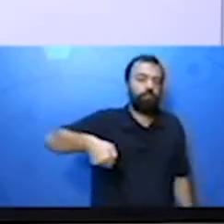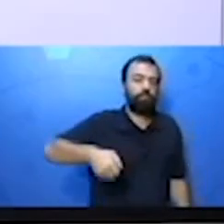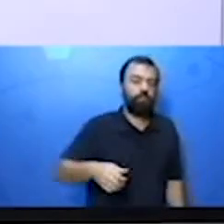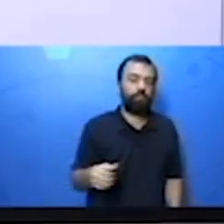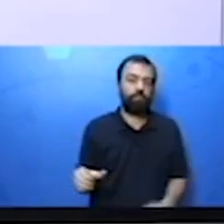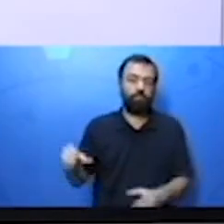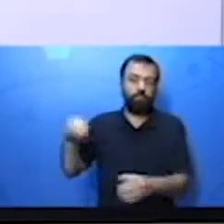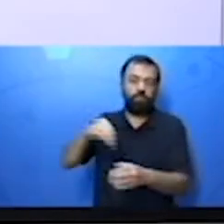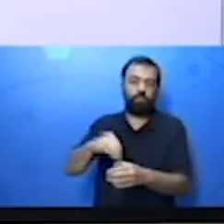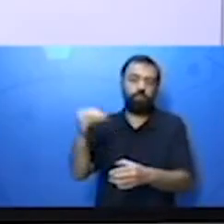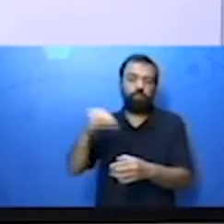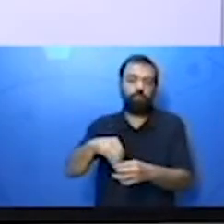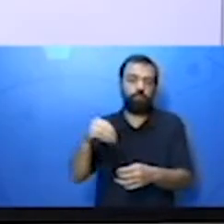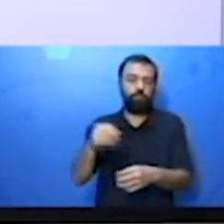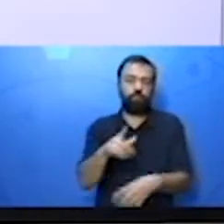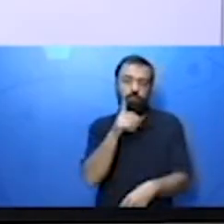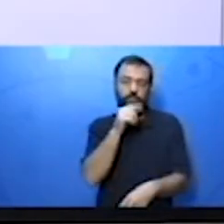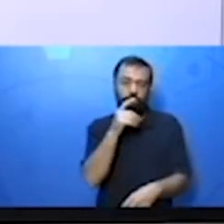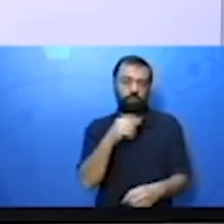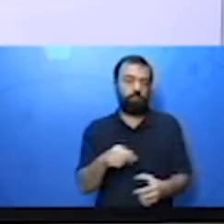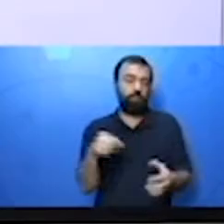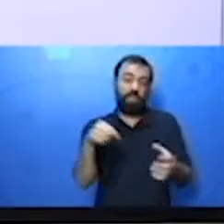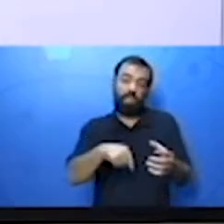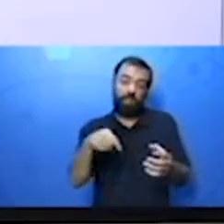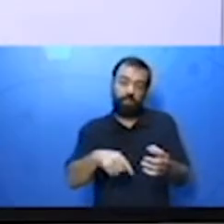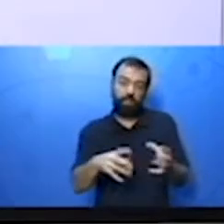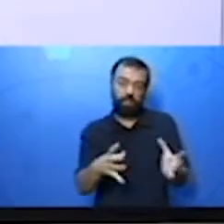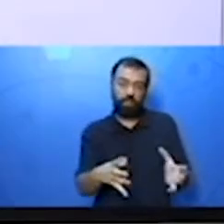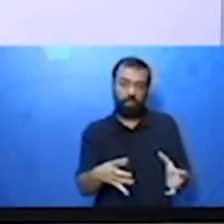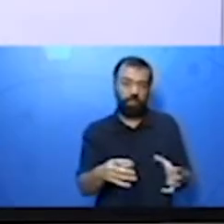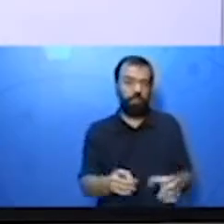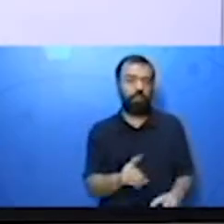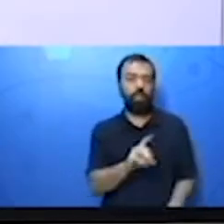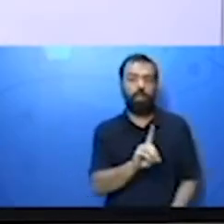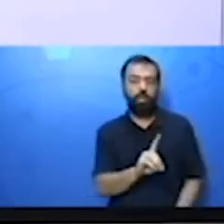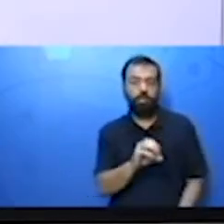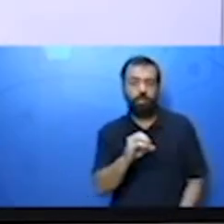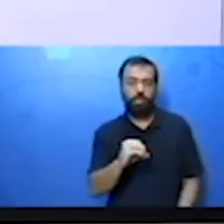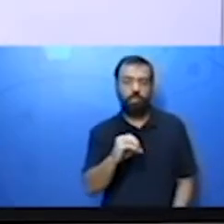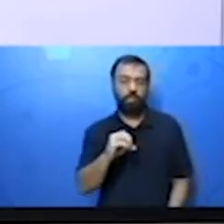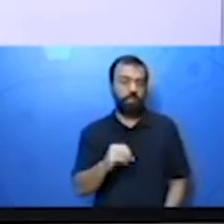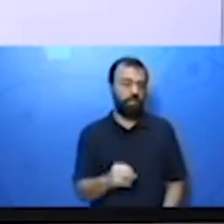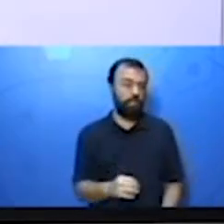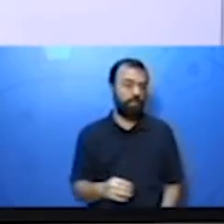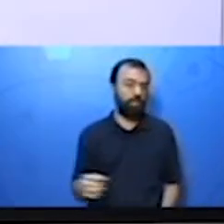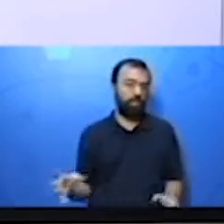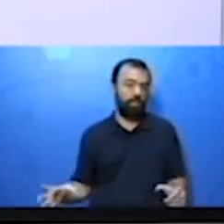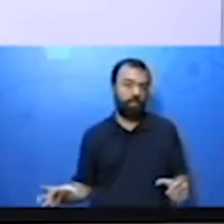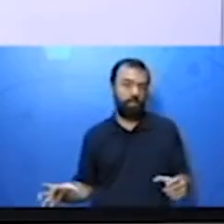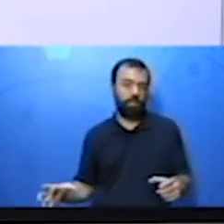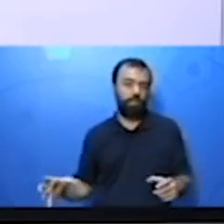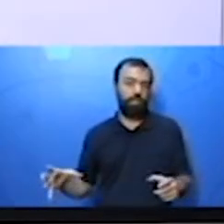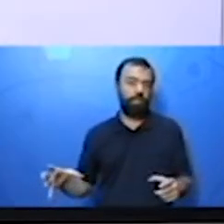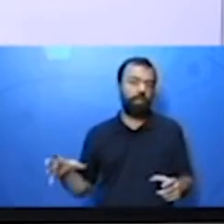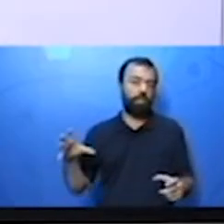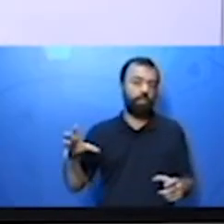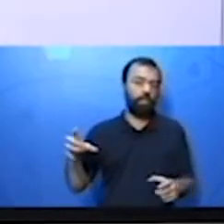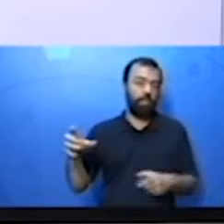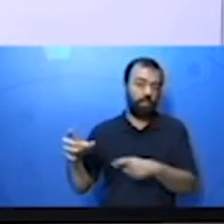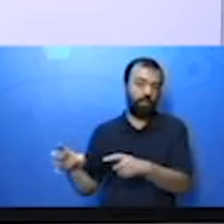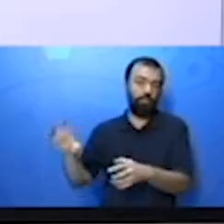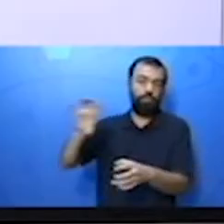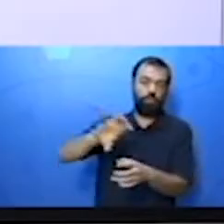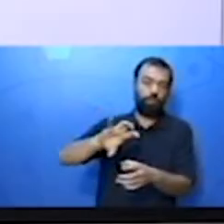um jarro de 1000 ml, sendo que o balde é de 10 litros.